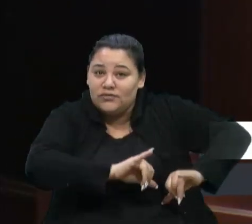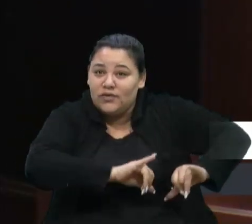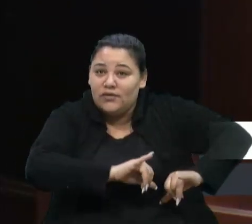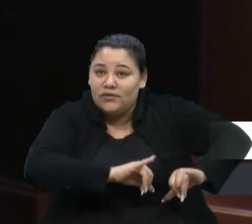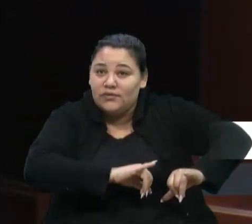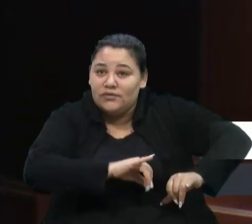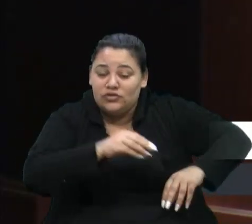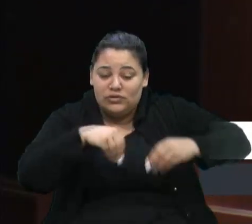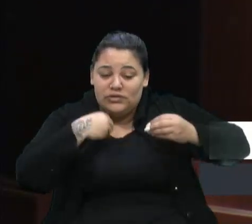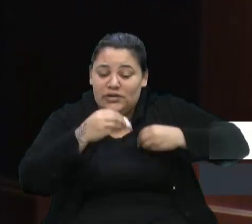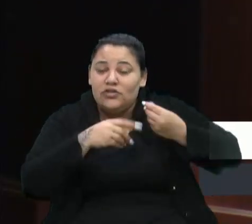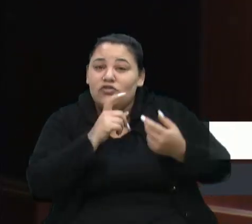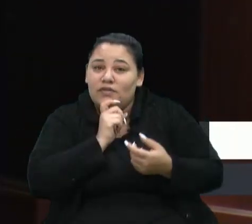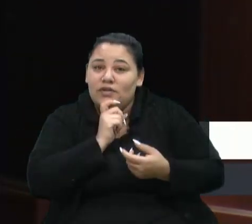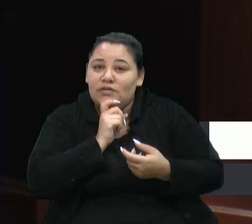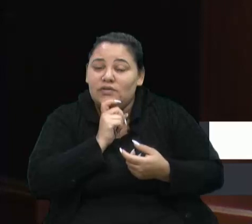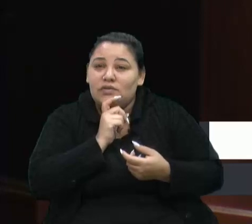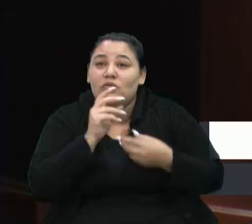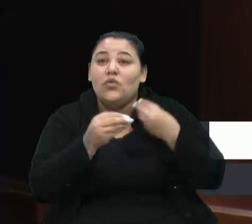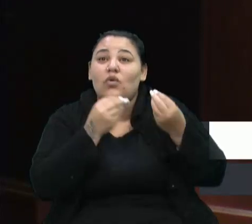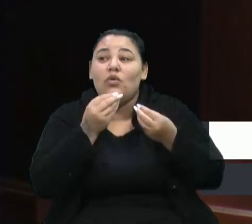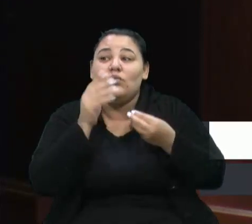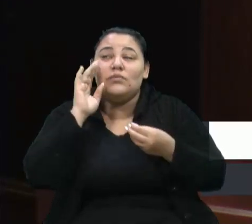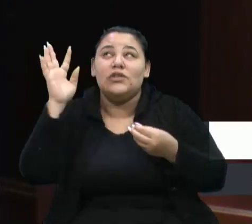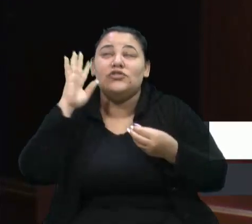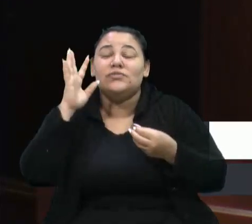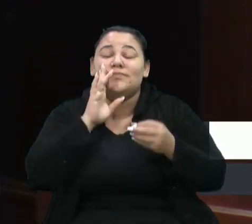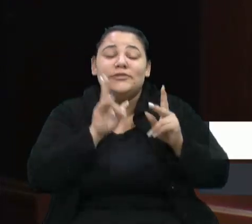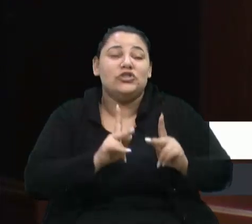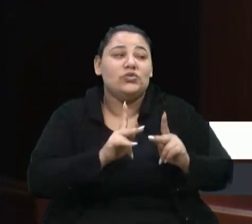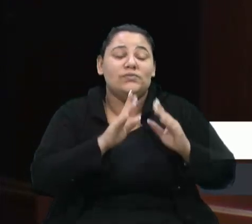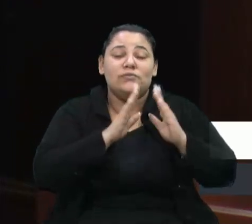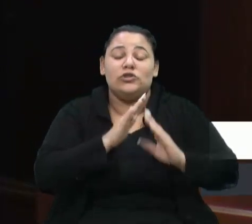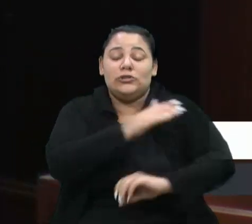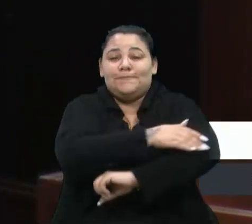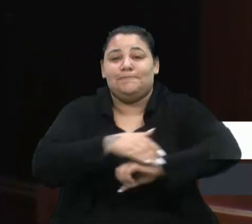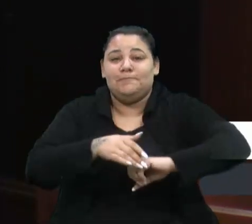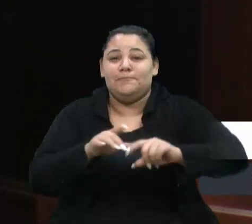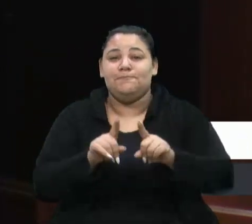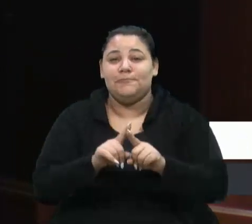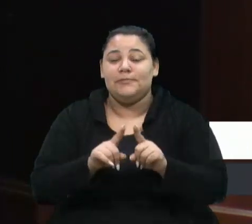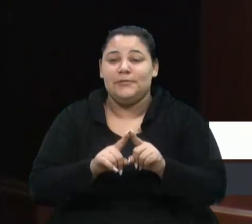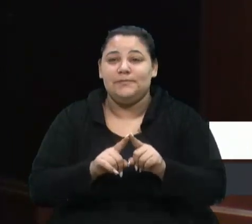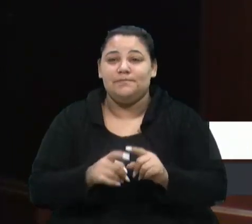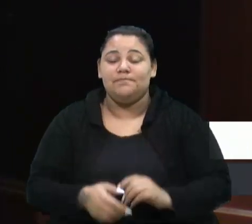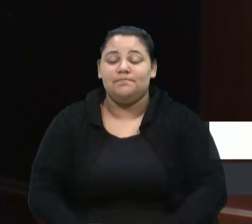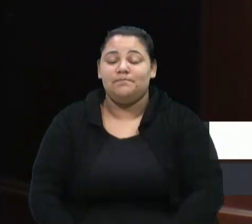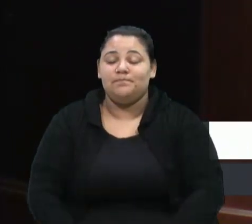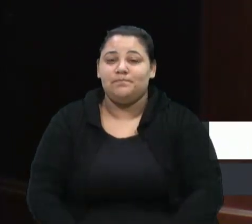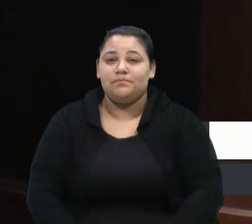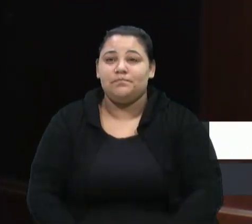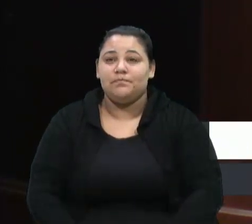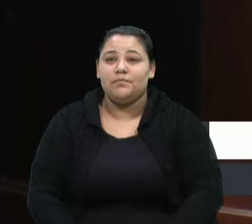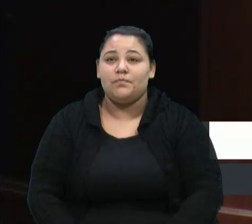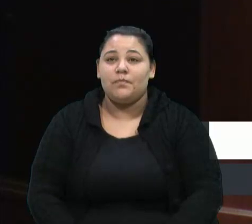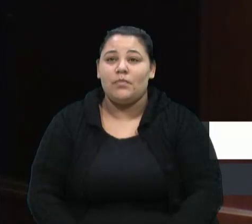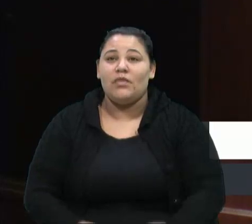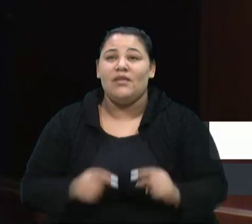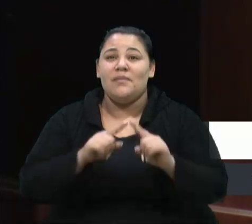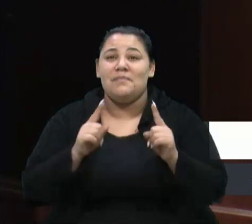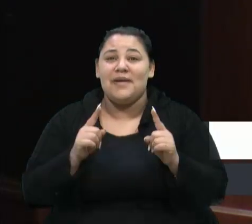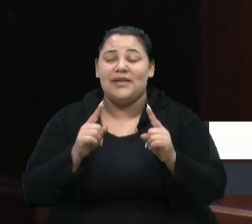gente sente bastante. Então, imaginou já os moradores de rua. Mas a